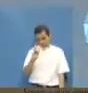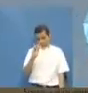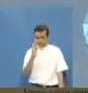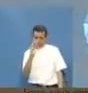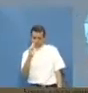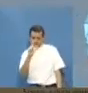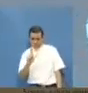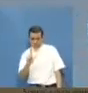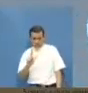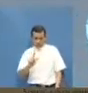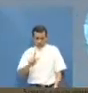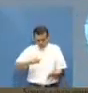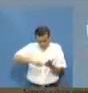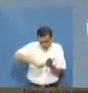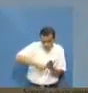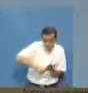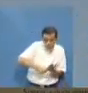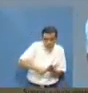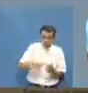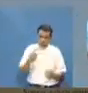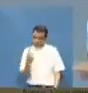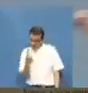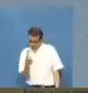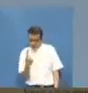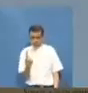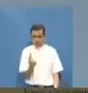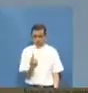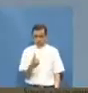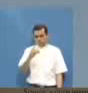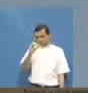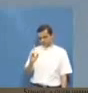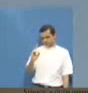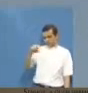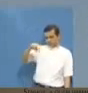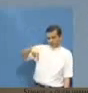DNA? Deus, nosso autor. Isso que é DNA.